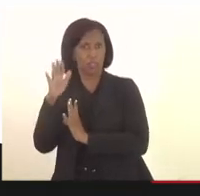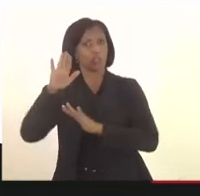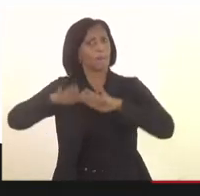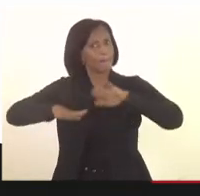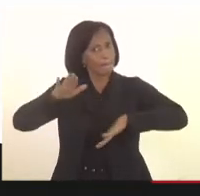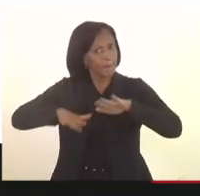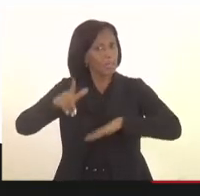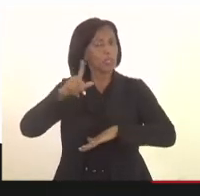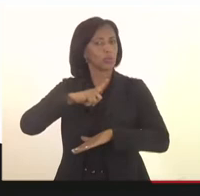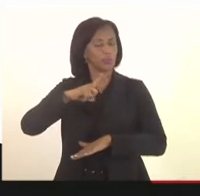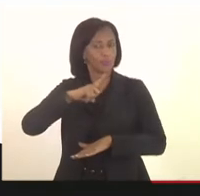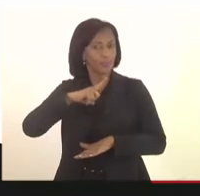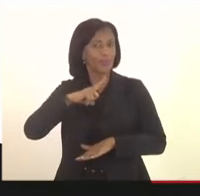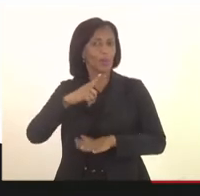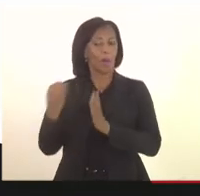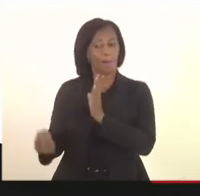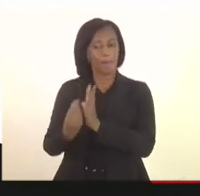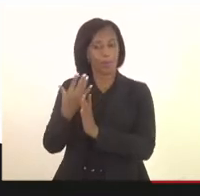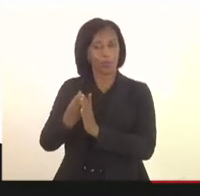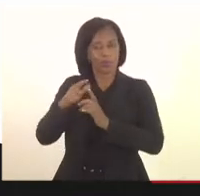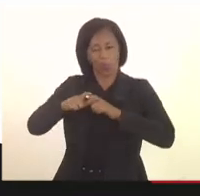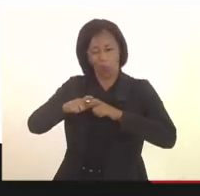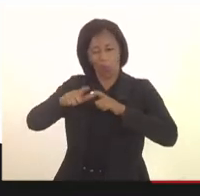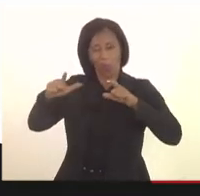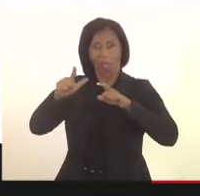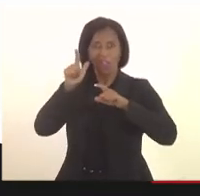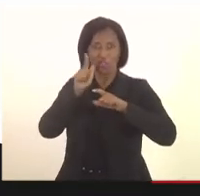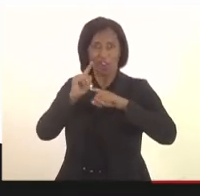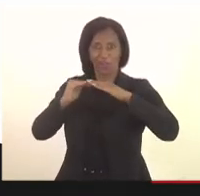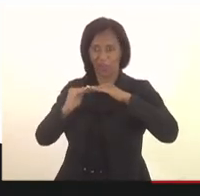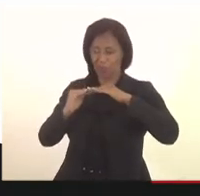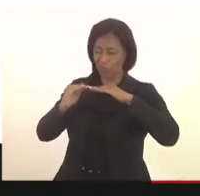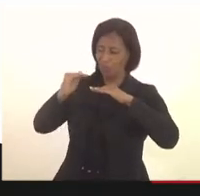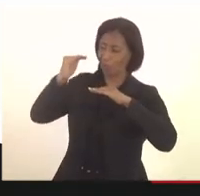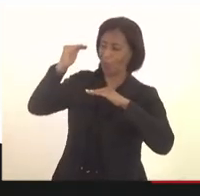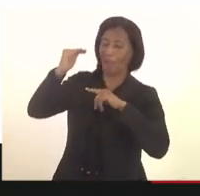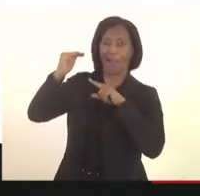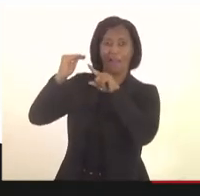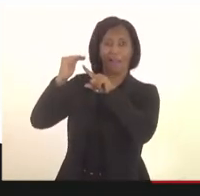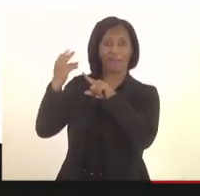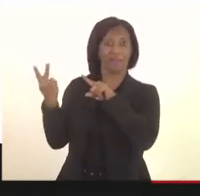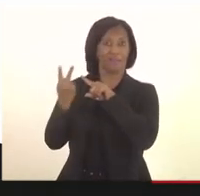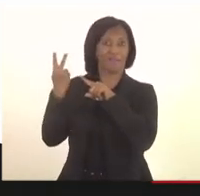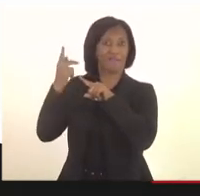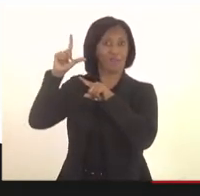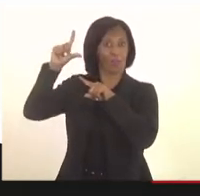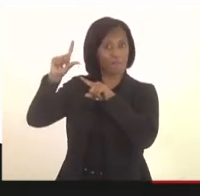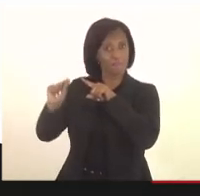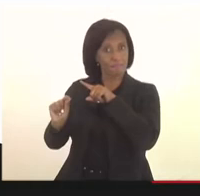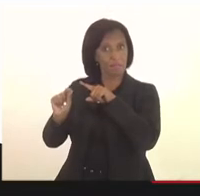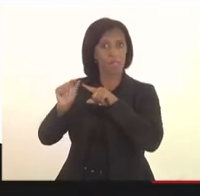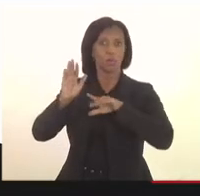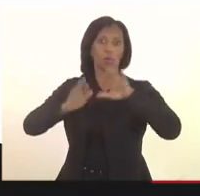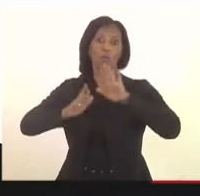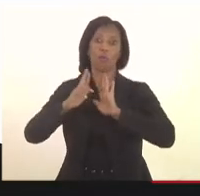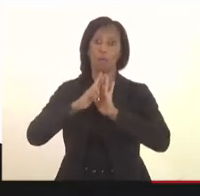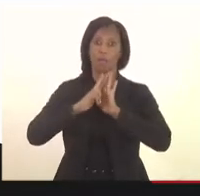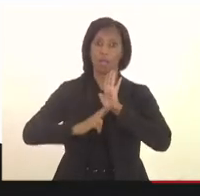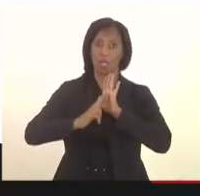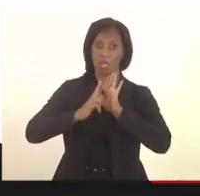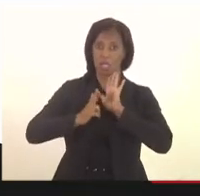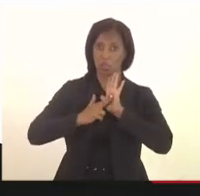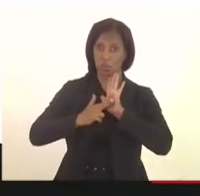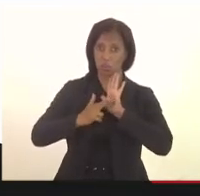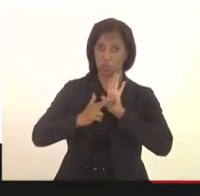tido, sim, uma produção maior que já alcançou esse valor mínimo, E também, conforme a resolução